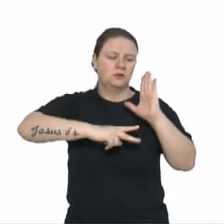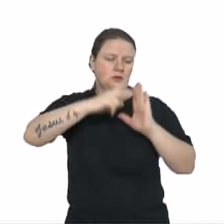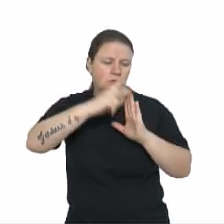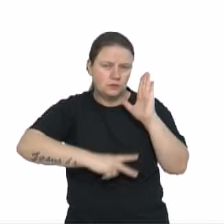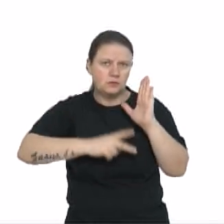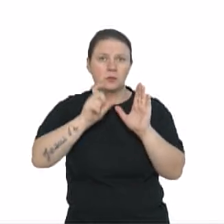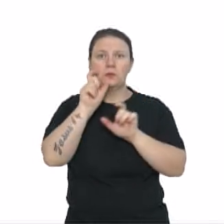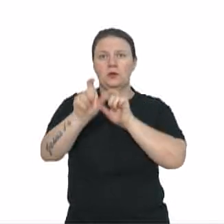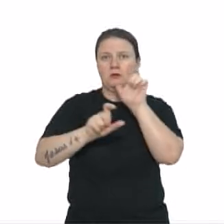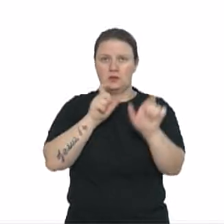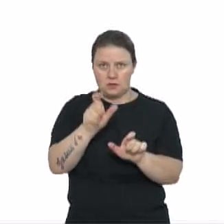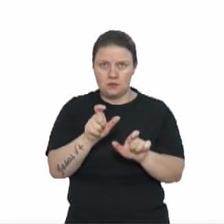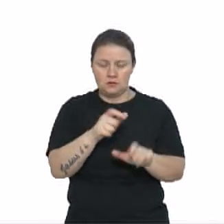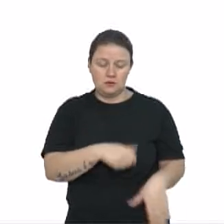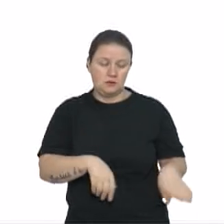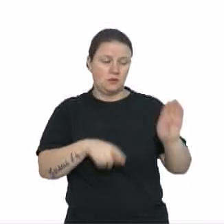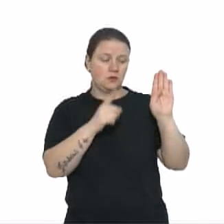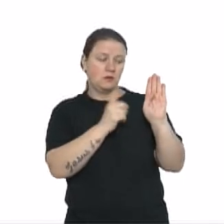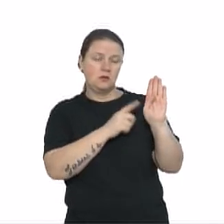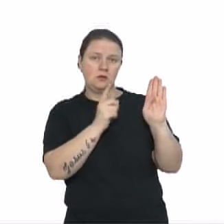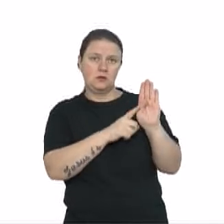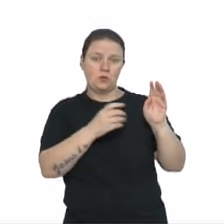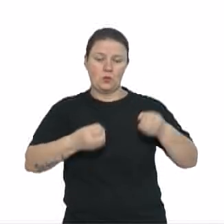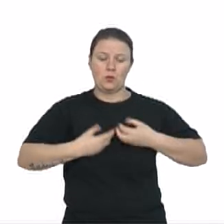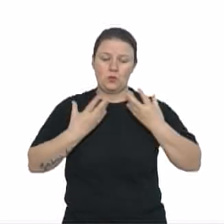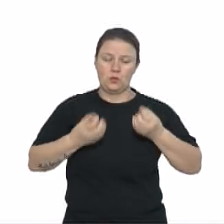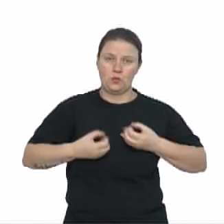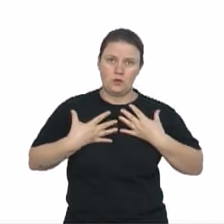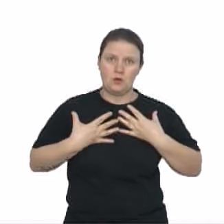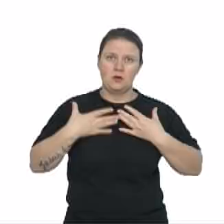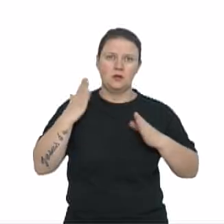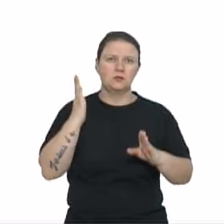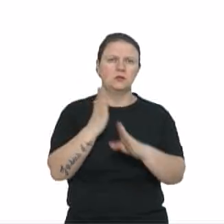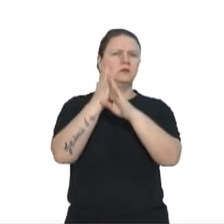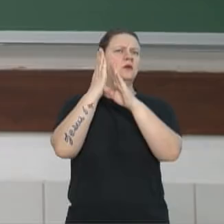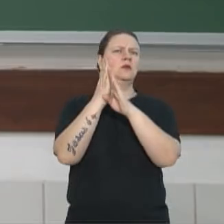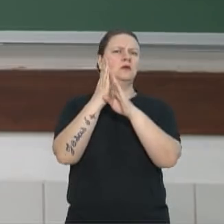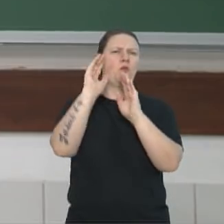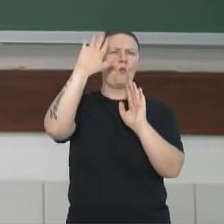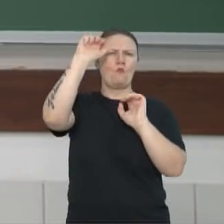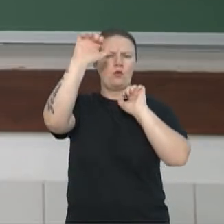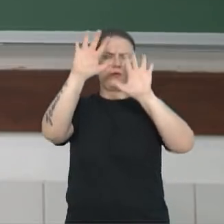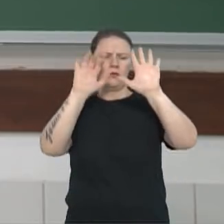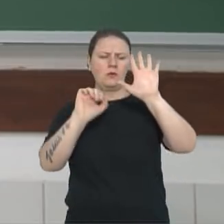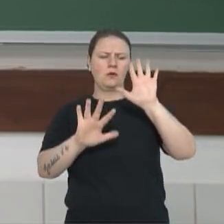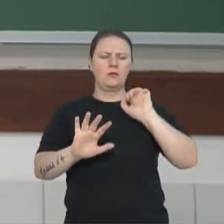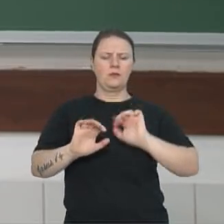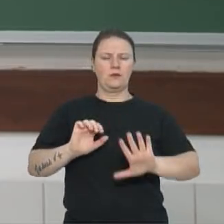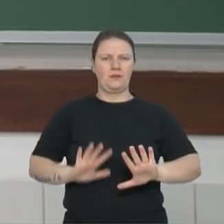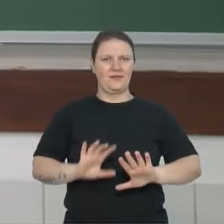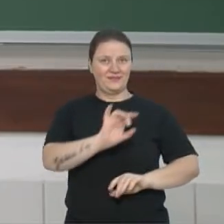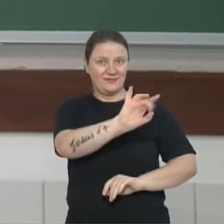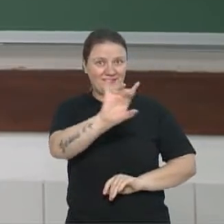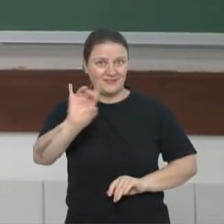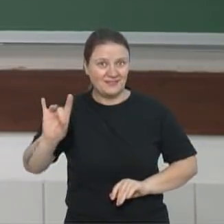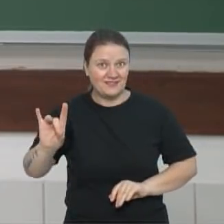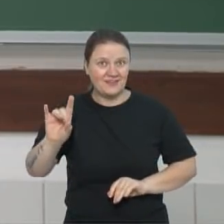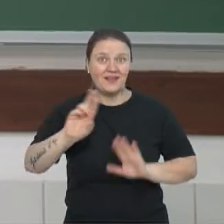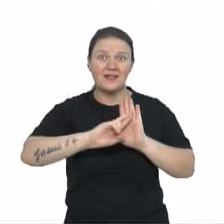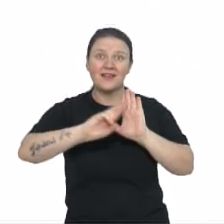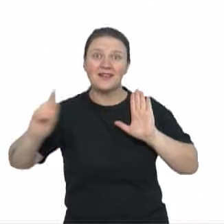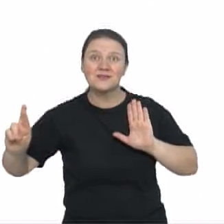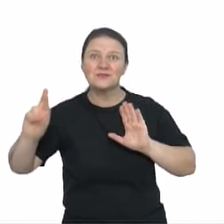palavras? Letra B. É expressa por meio de mímica. Agora é